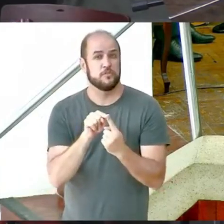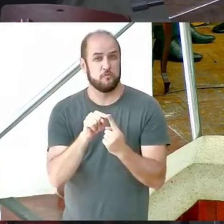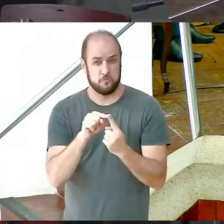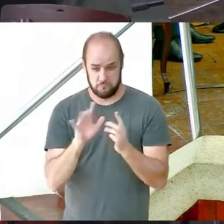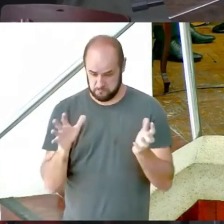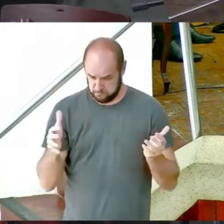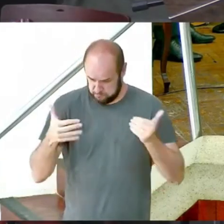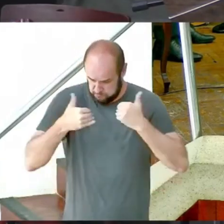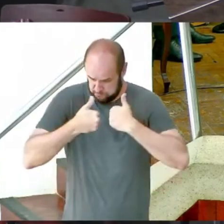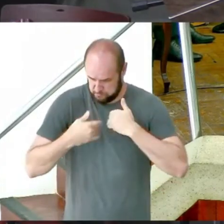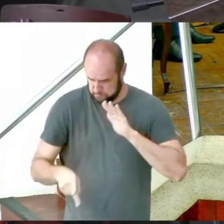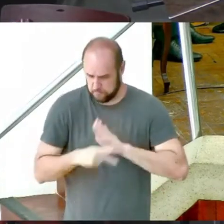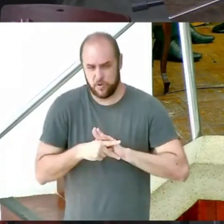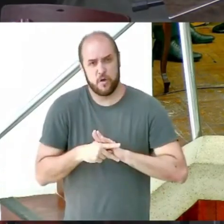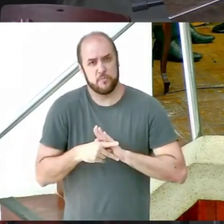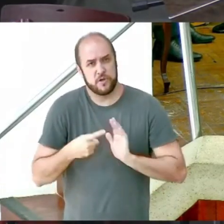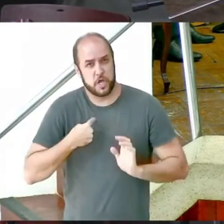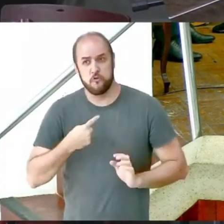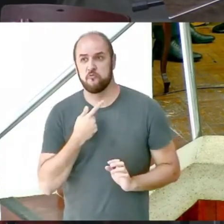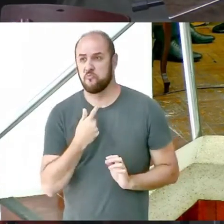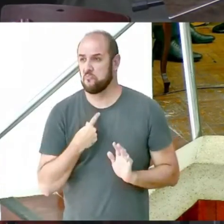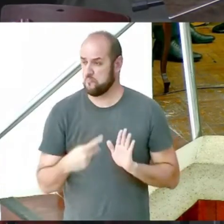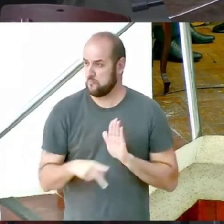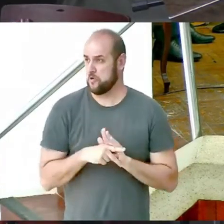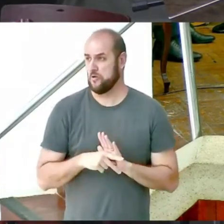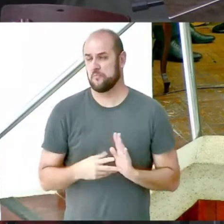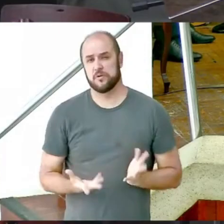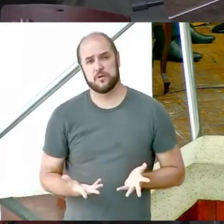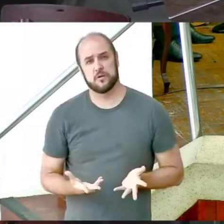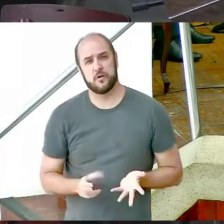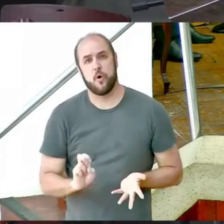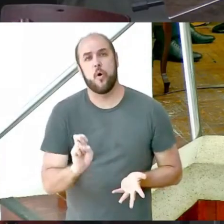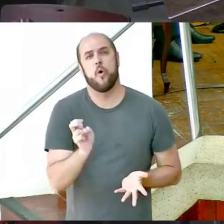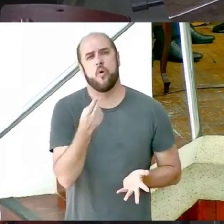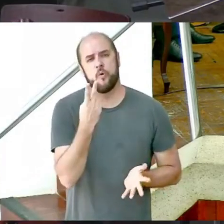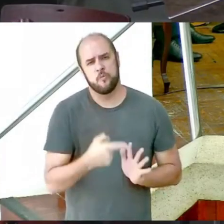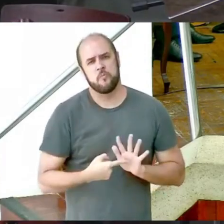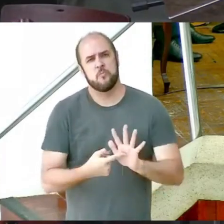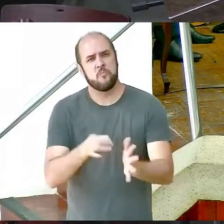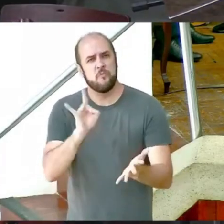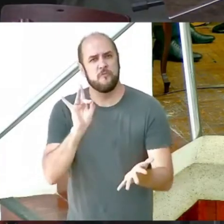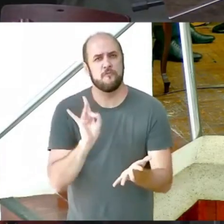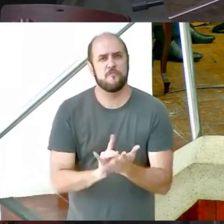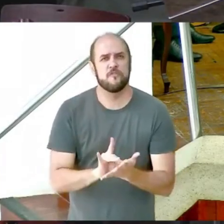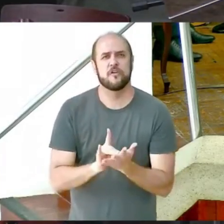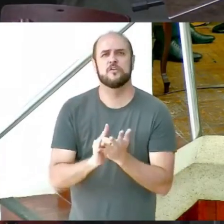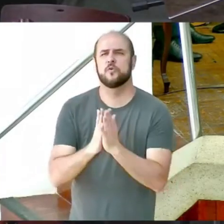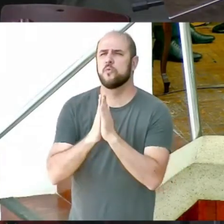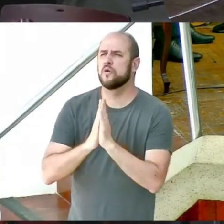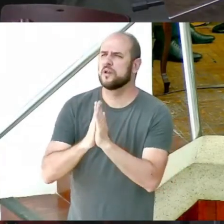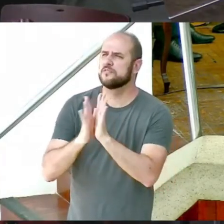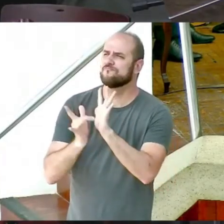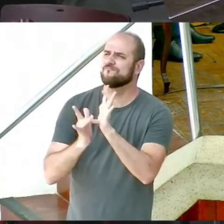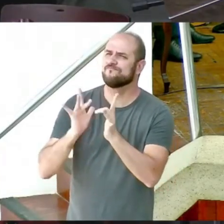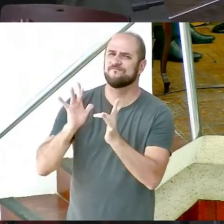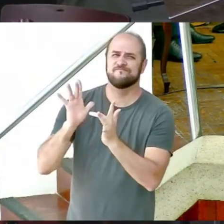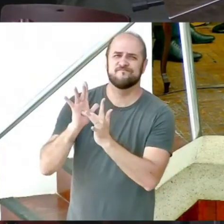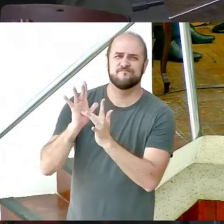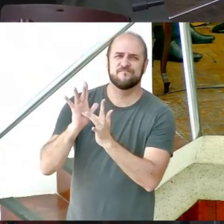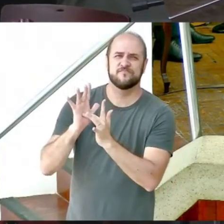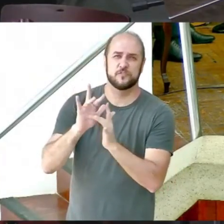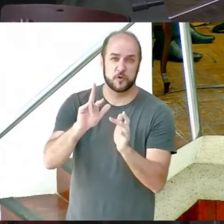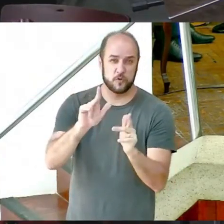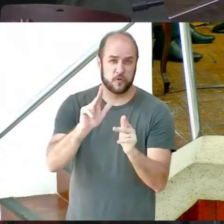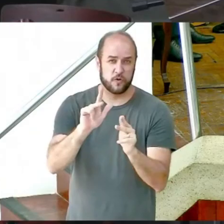mesmo, naquilo que eu quero, ou ela reverbera e reflete a oração de Cristo? Senhor, eu estou